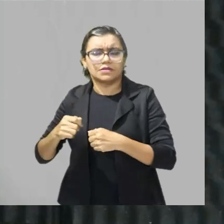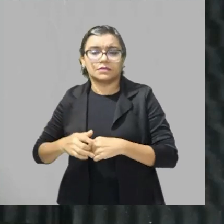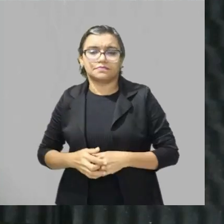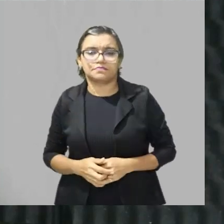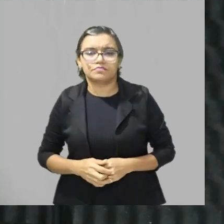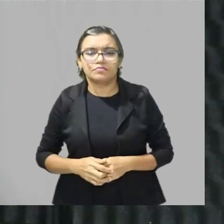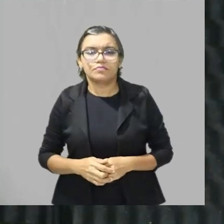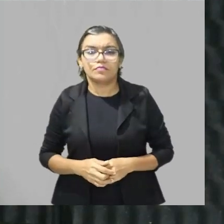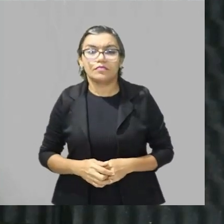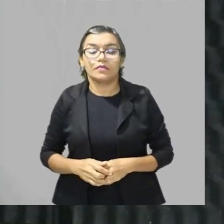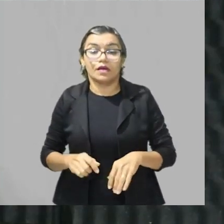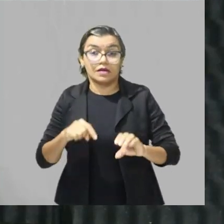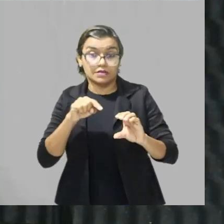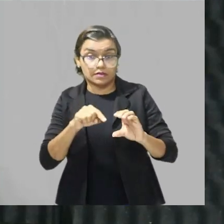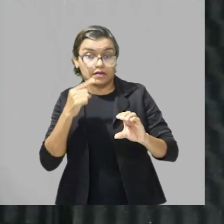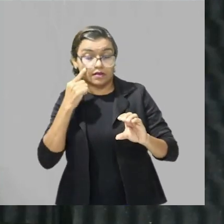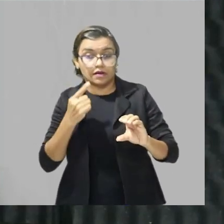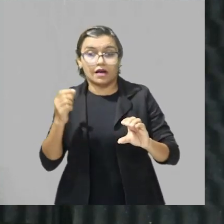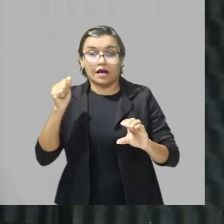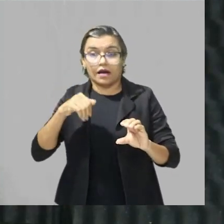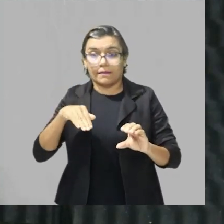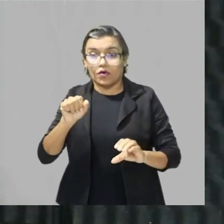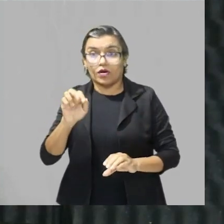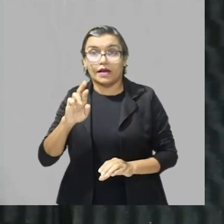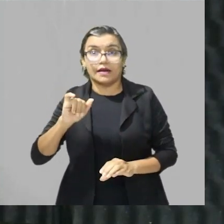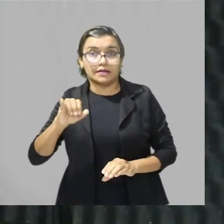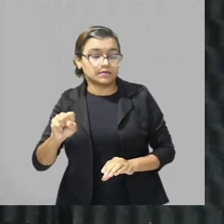a Morais não existe uma moralidade